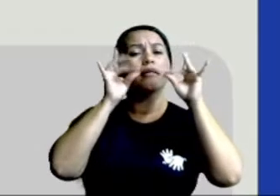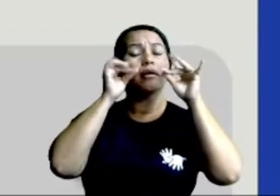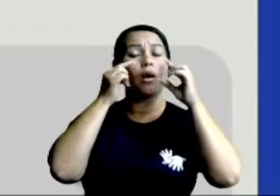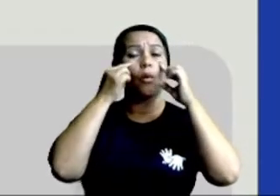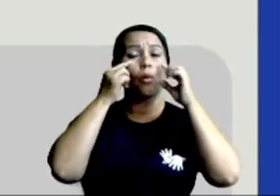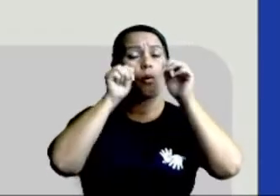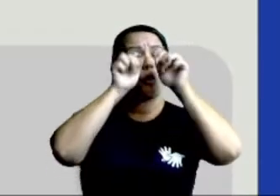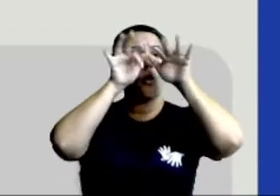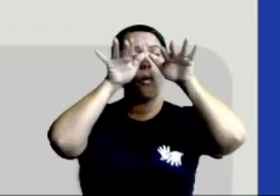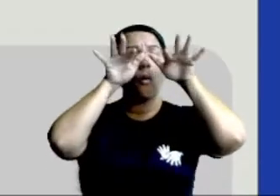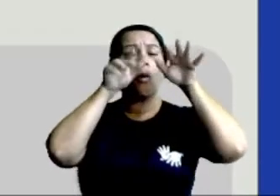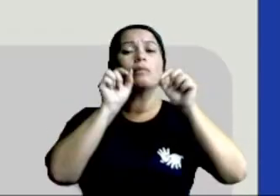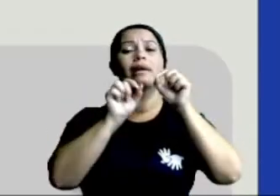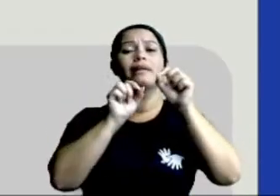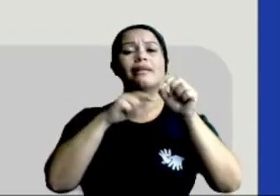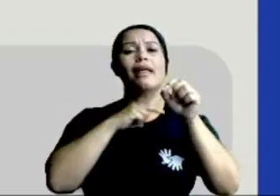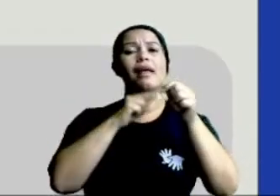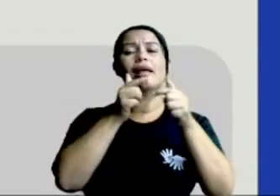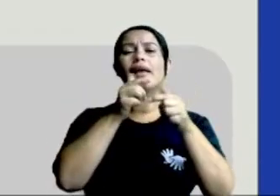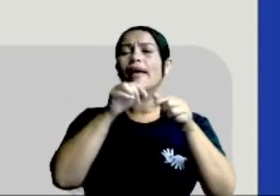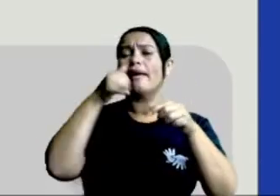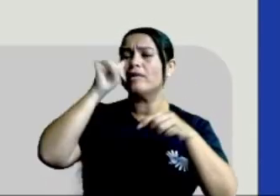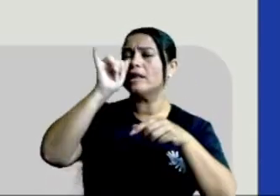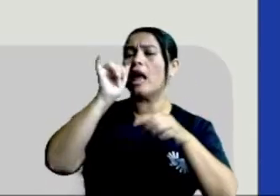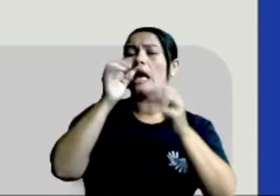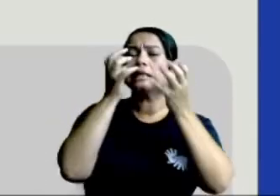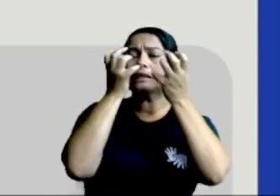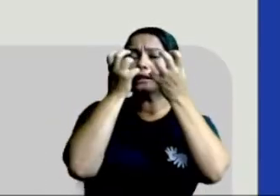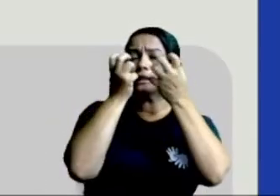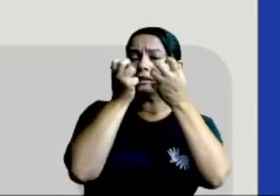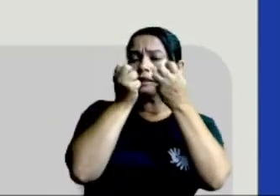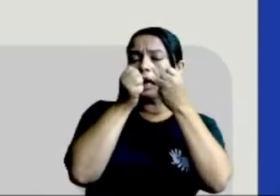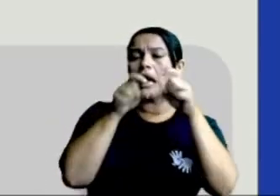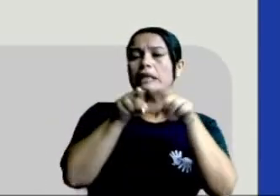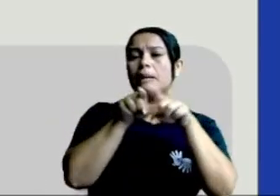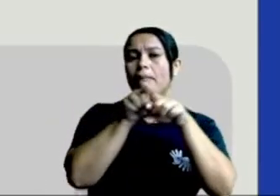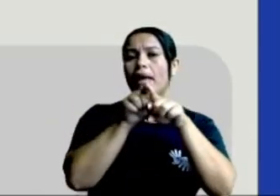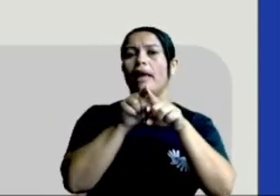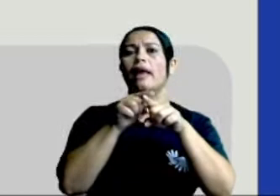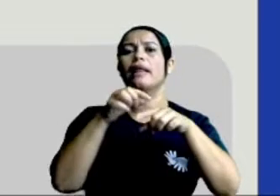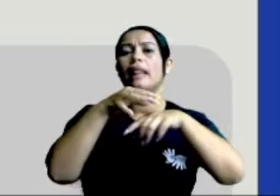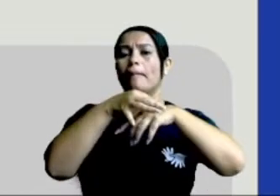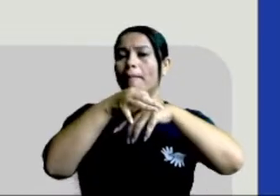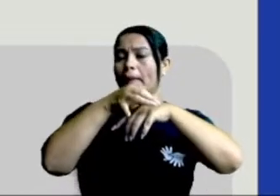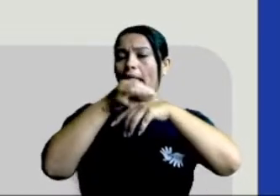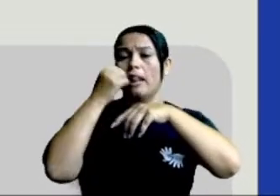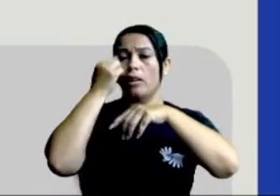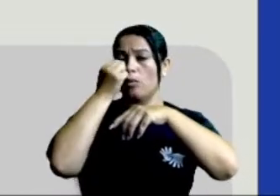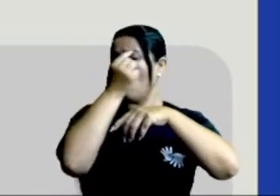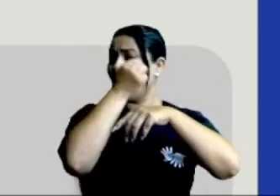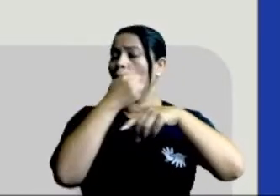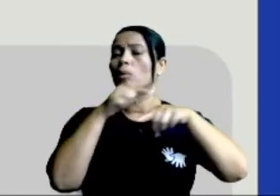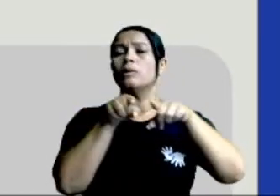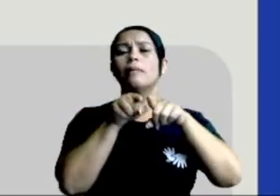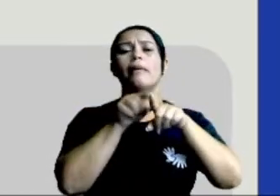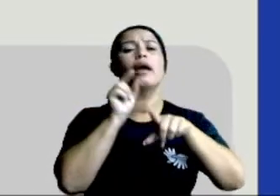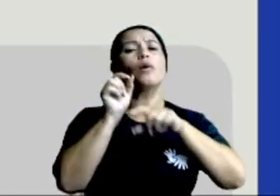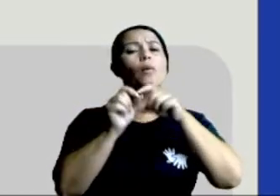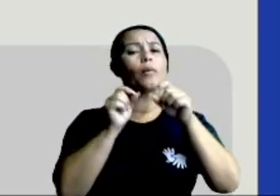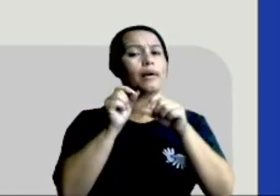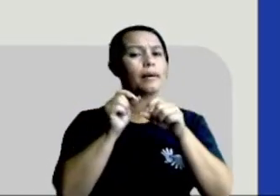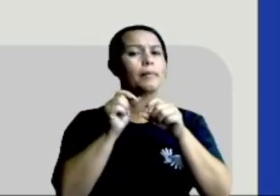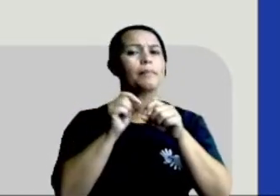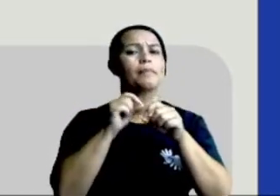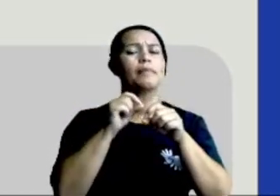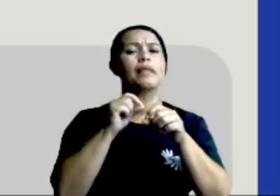evitar a desidratação, a secura do nosso epitélio, nossa pele dos olhos. E também, além disso, como